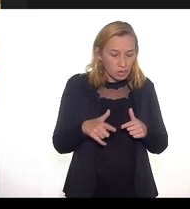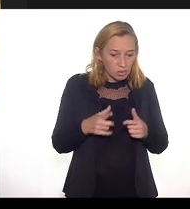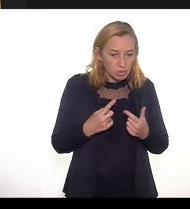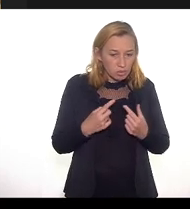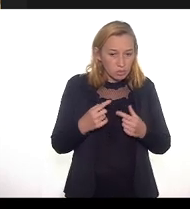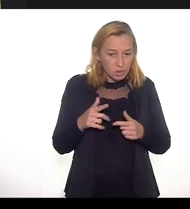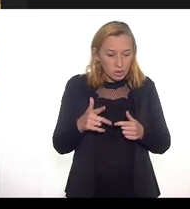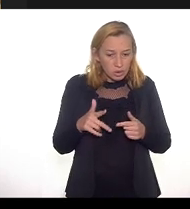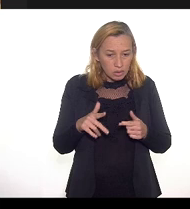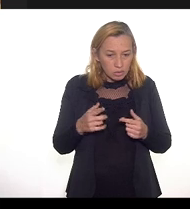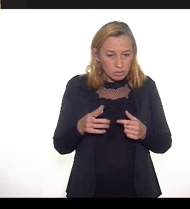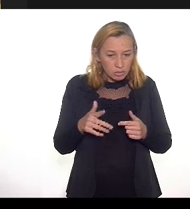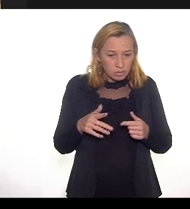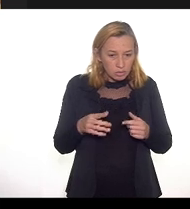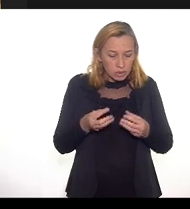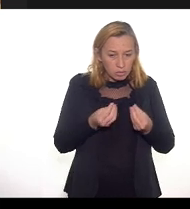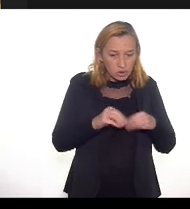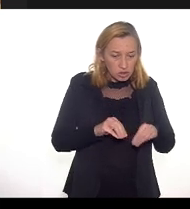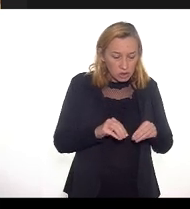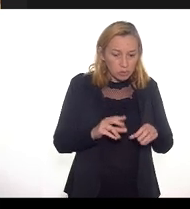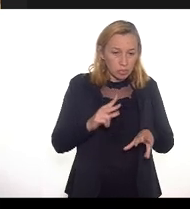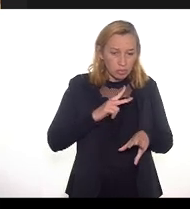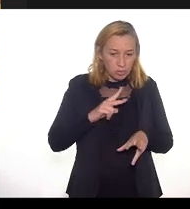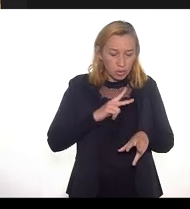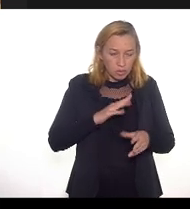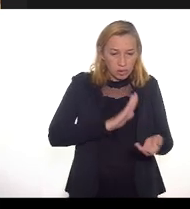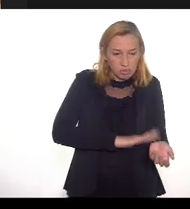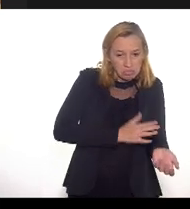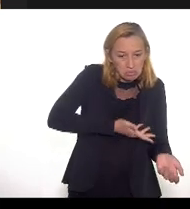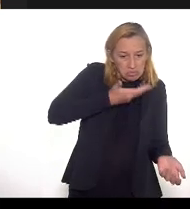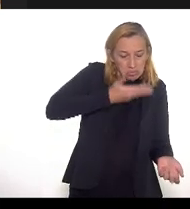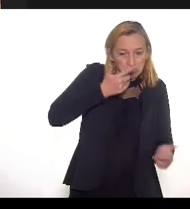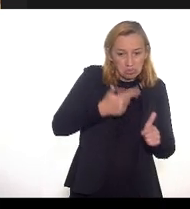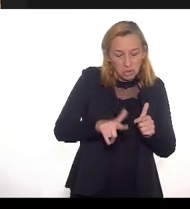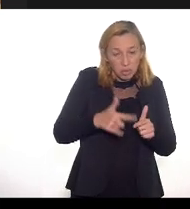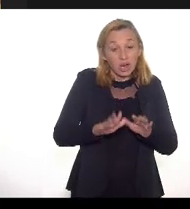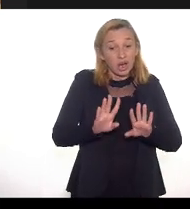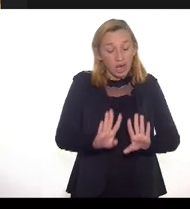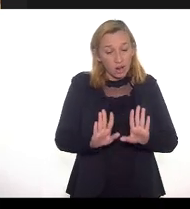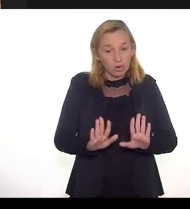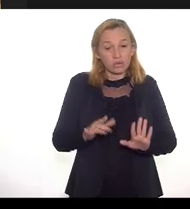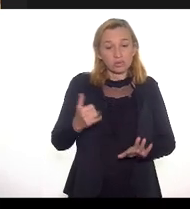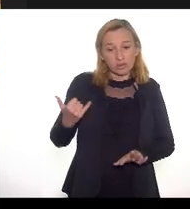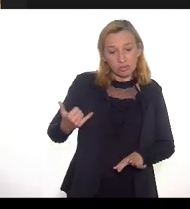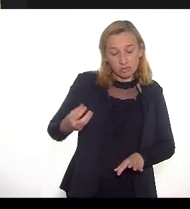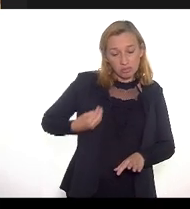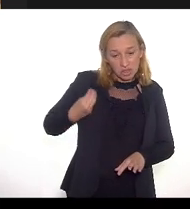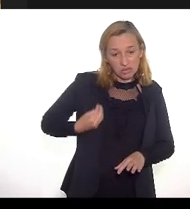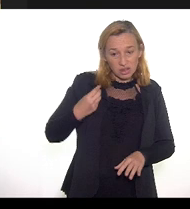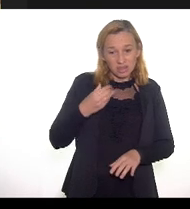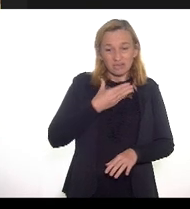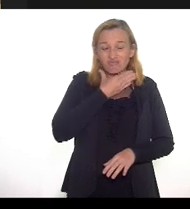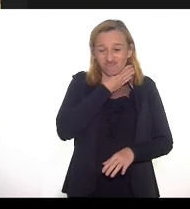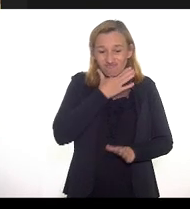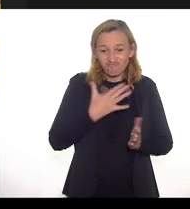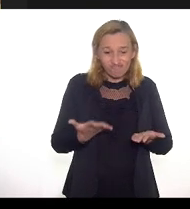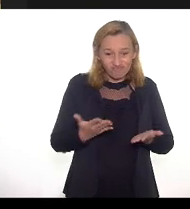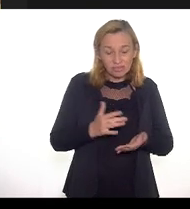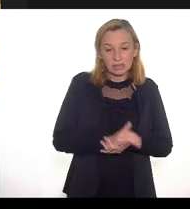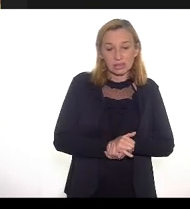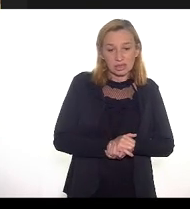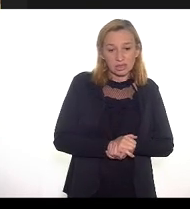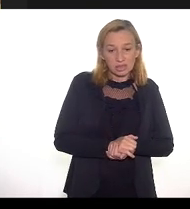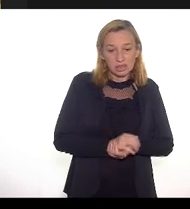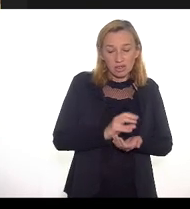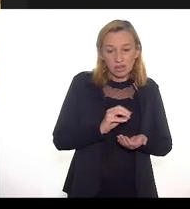própria hipertensão arterial. Agora, eu acredito que a gente vive realmente essa crise hoje em dia, desses soluços por falta